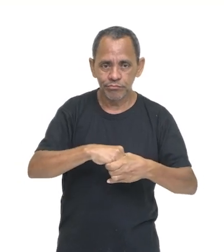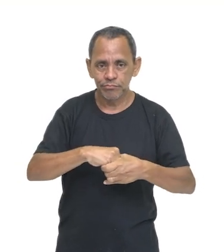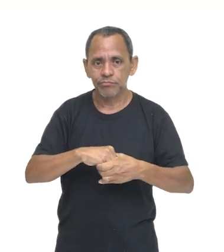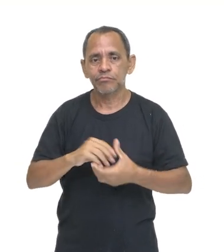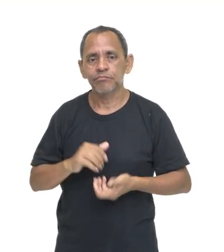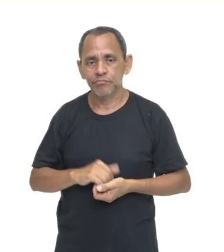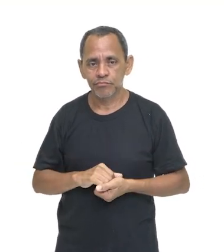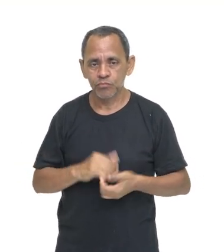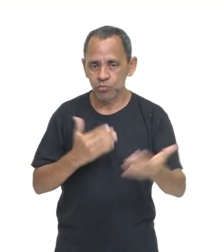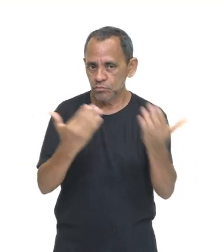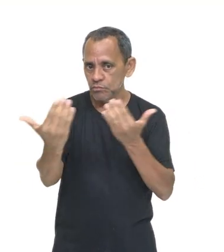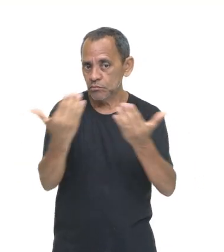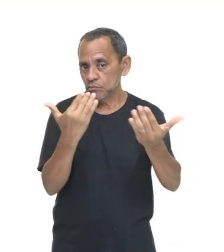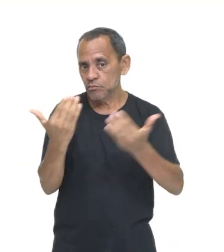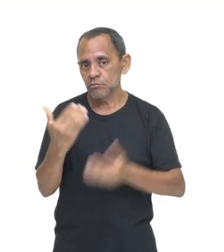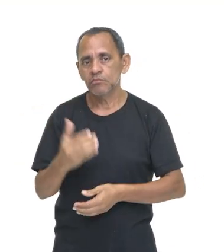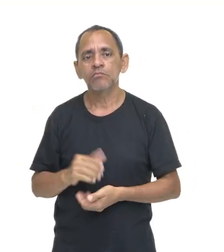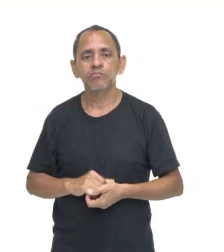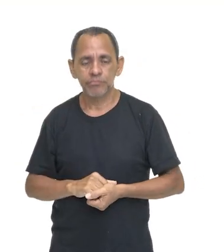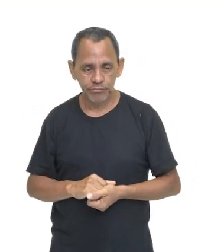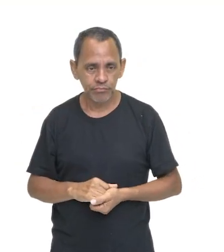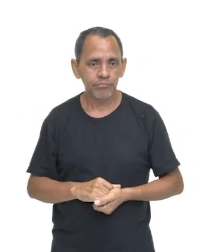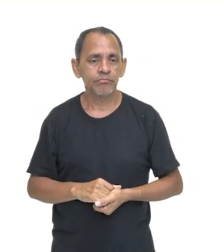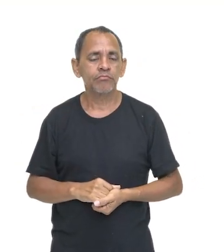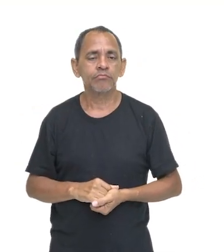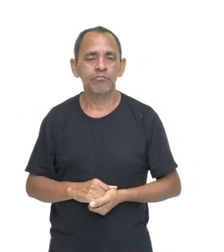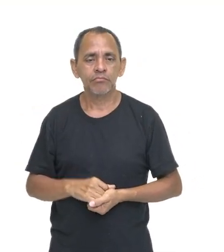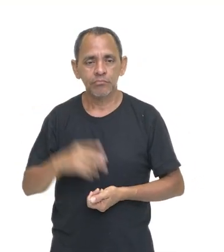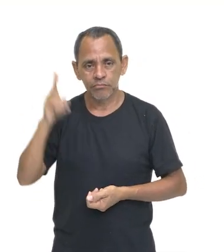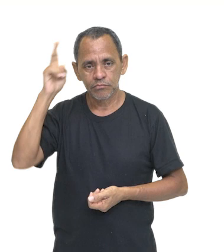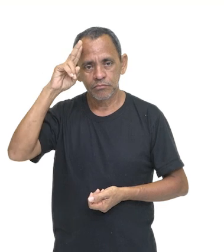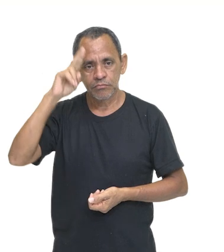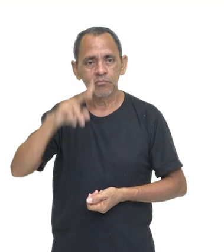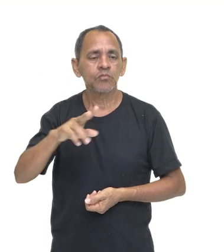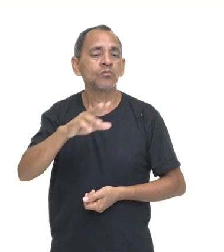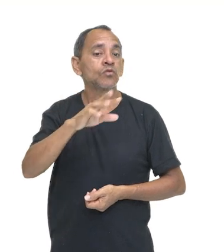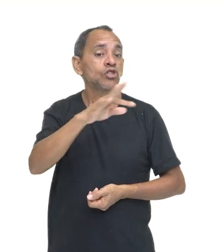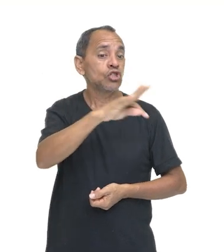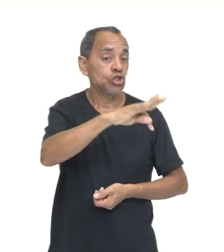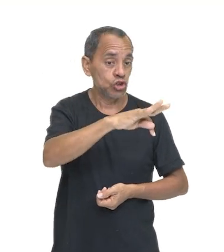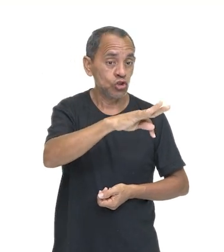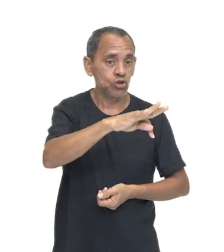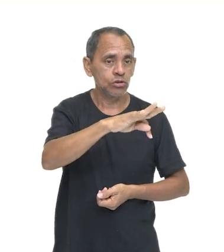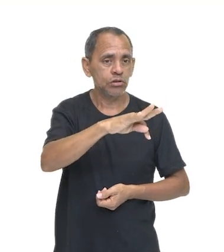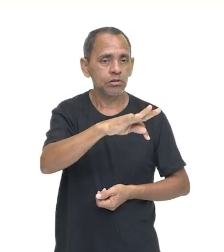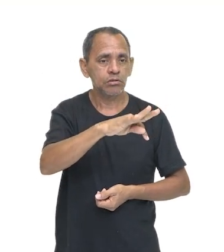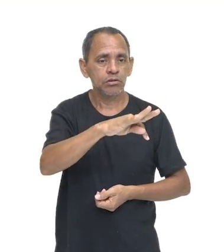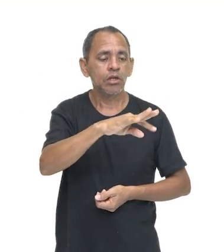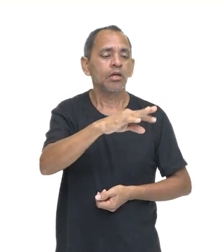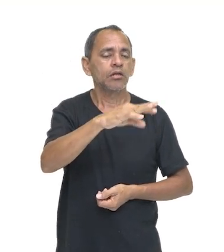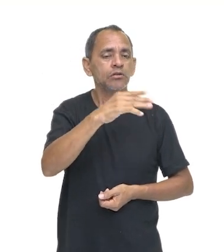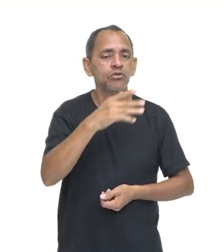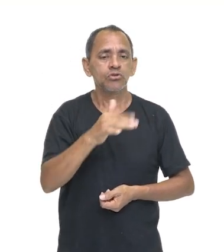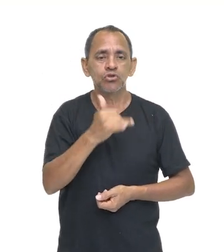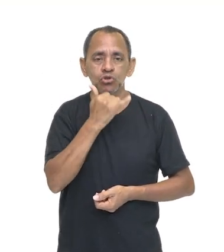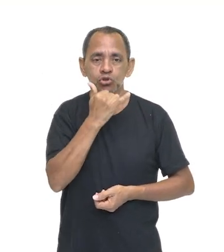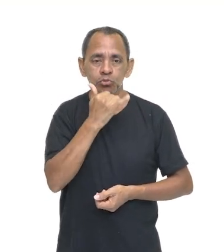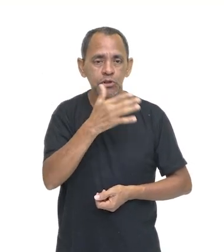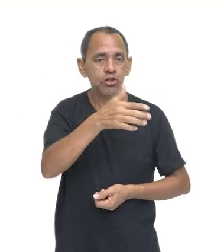de soja, se eu quero saber, perceba bem, ó, a quantidade de soja está em tonelada,